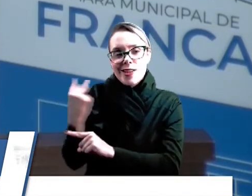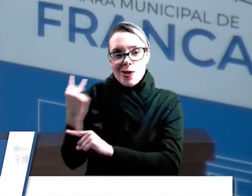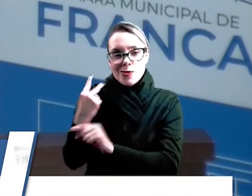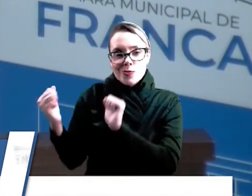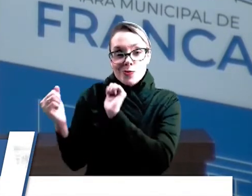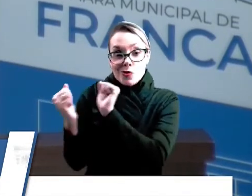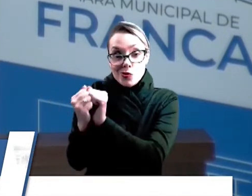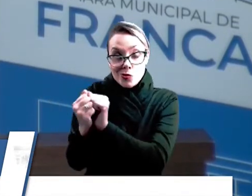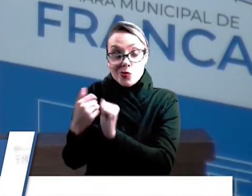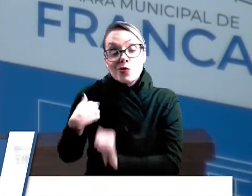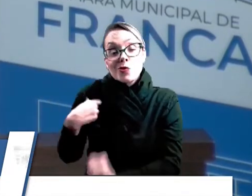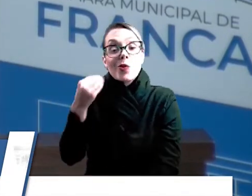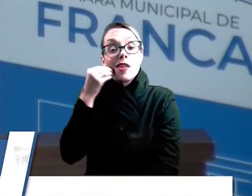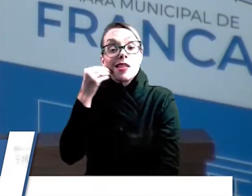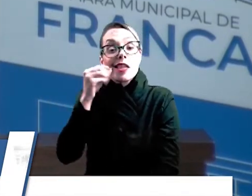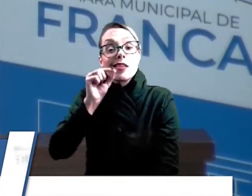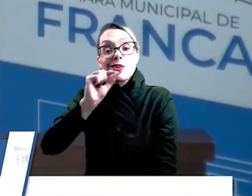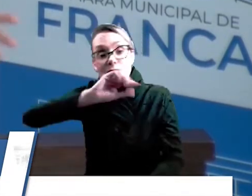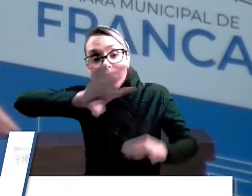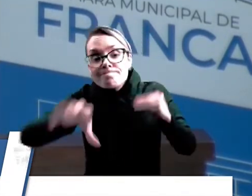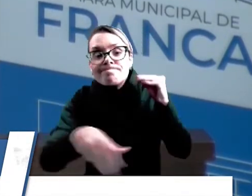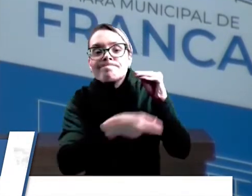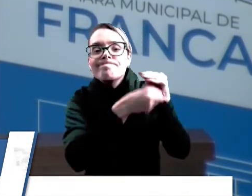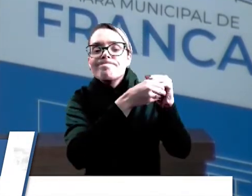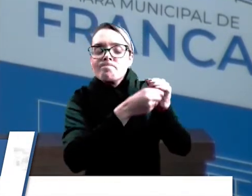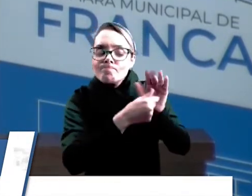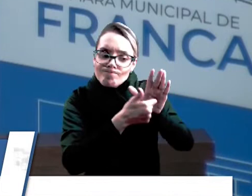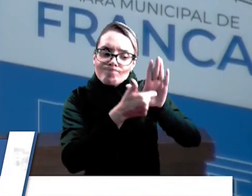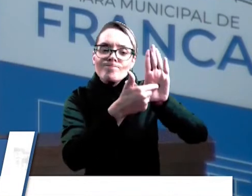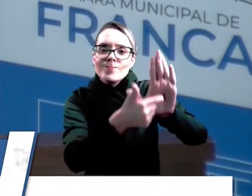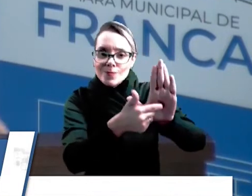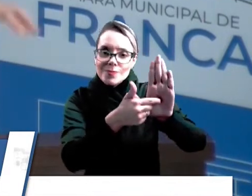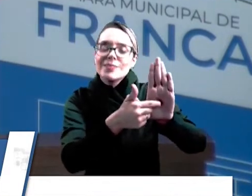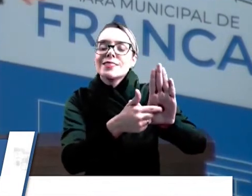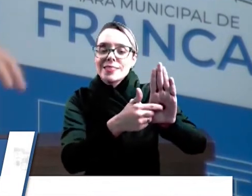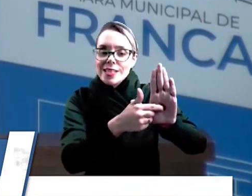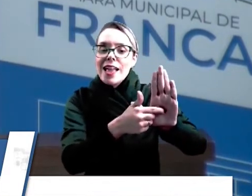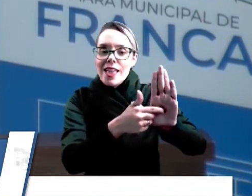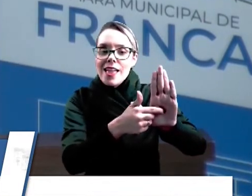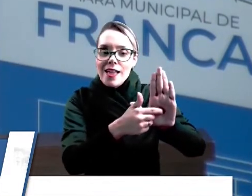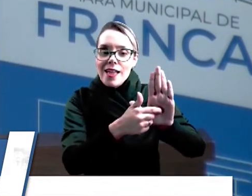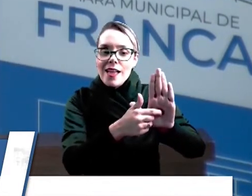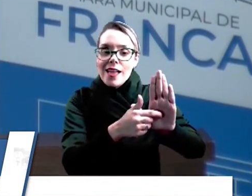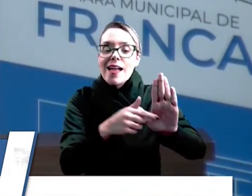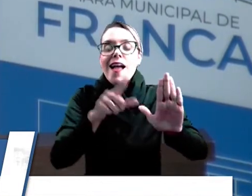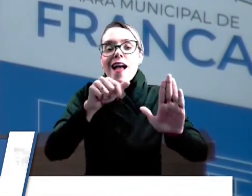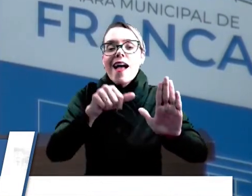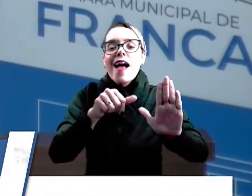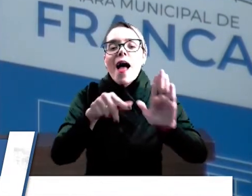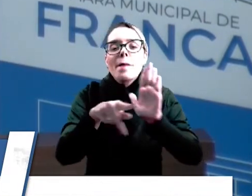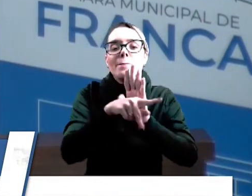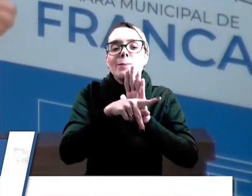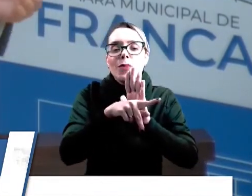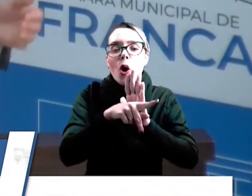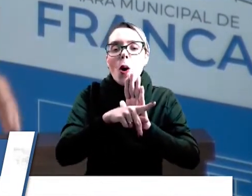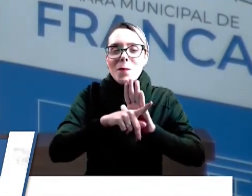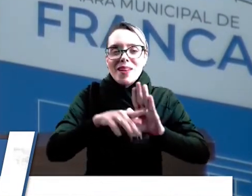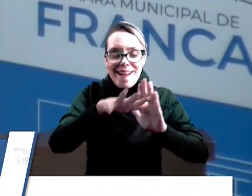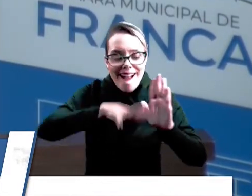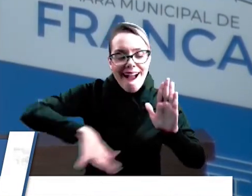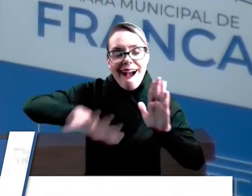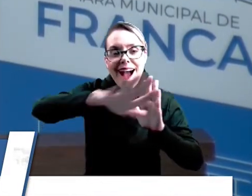que era para a construção da CEPEL, né, chama, né, a área esportiva que vai ser construída